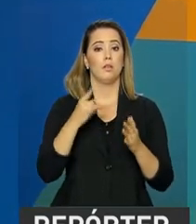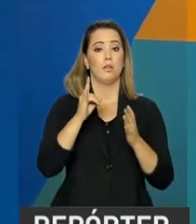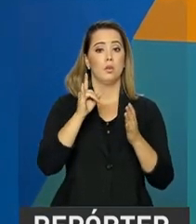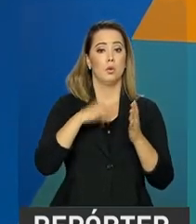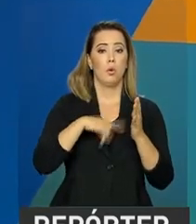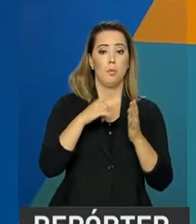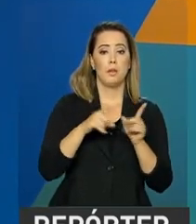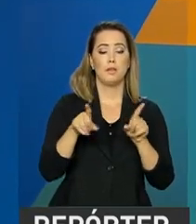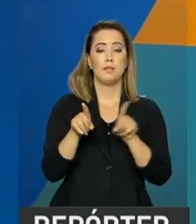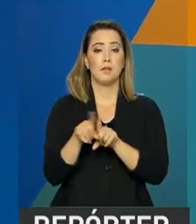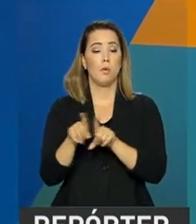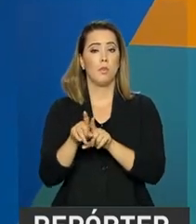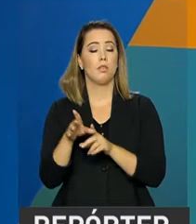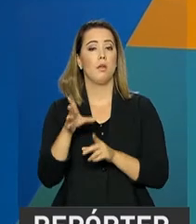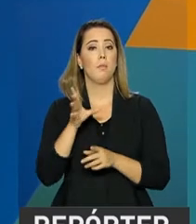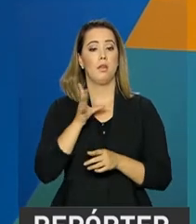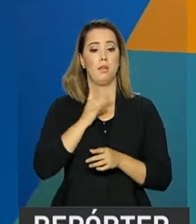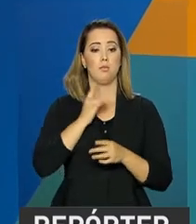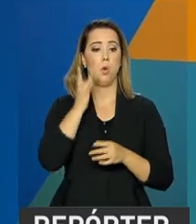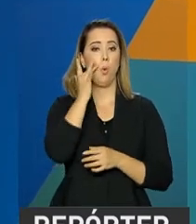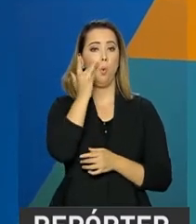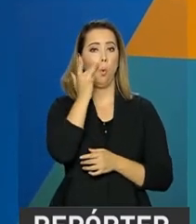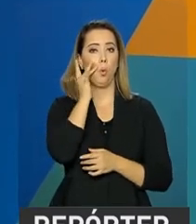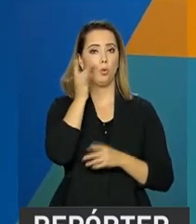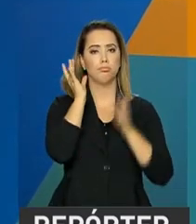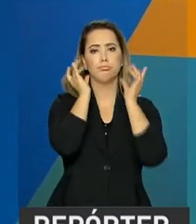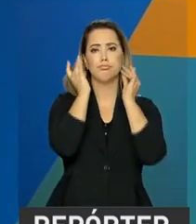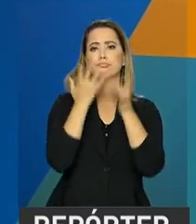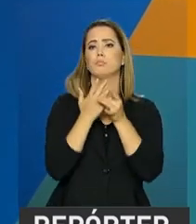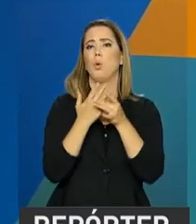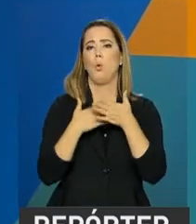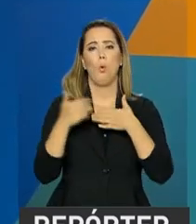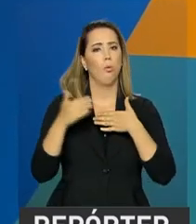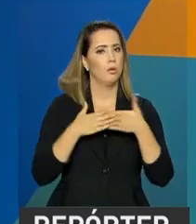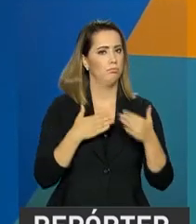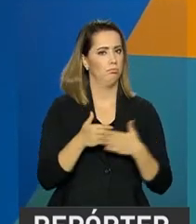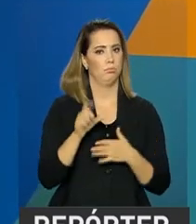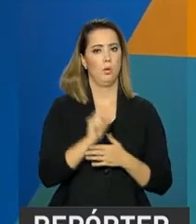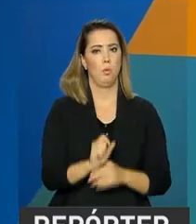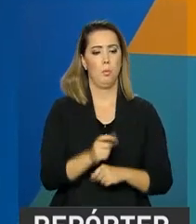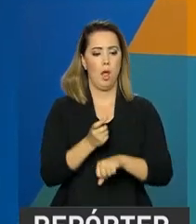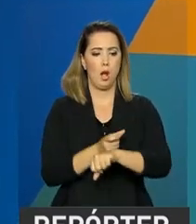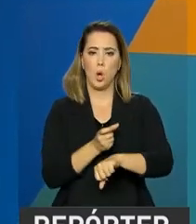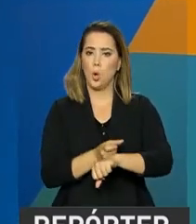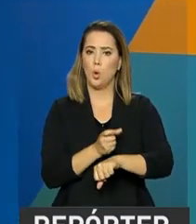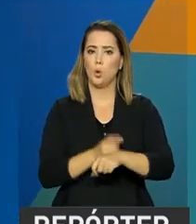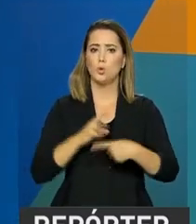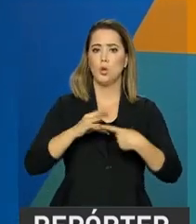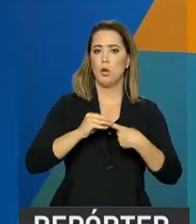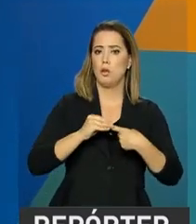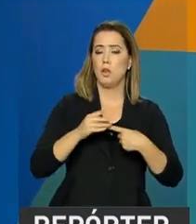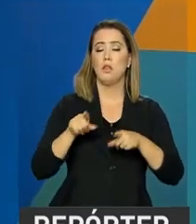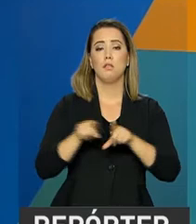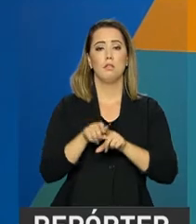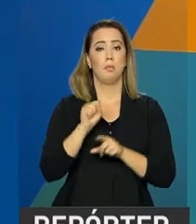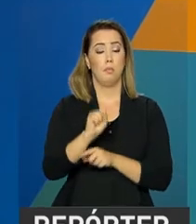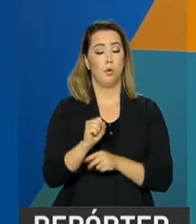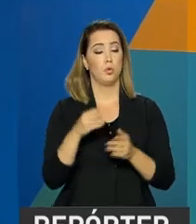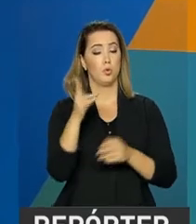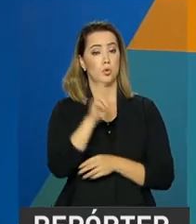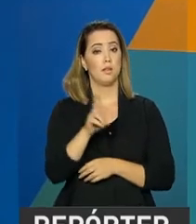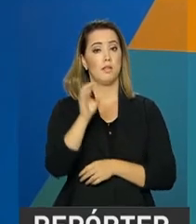avaliador de penhor na agência faz avaliação dessa jóia podendo utilizar até 85%